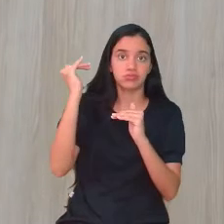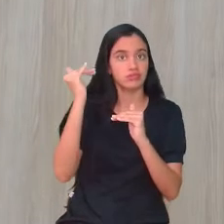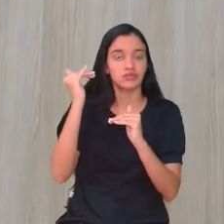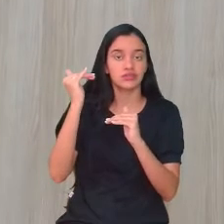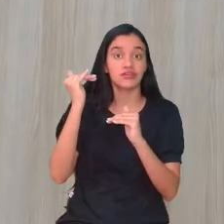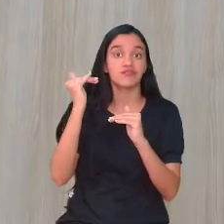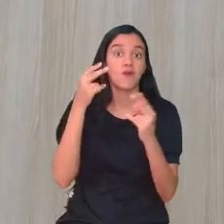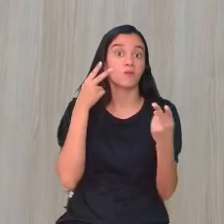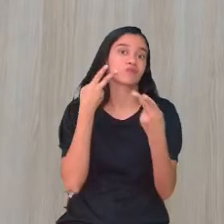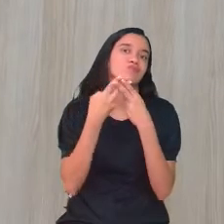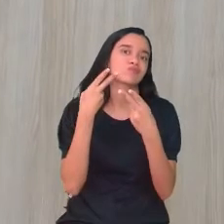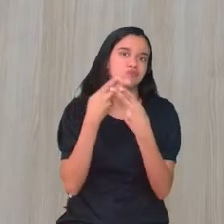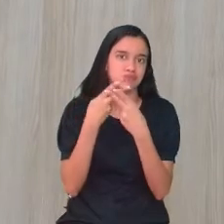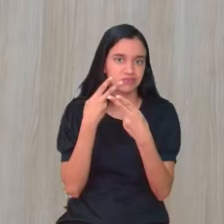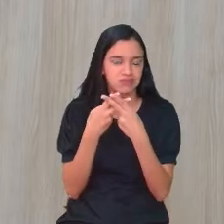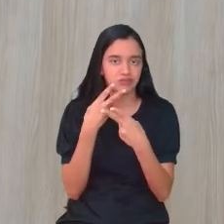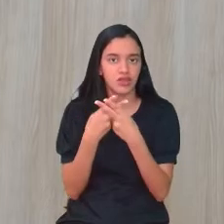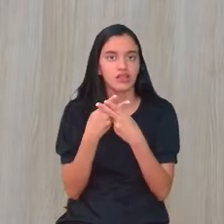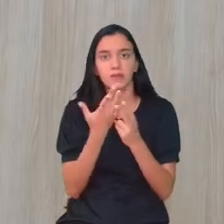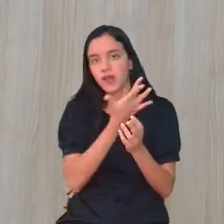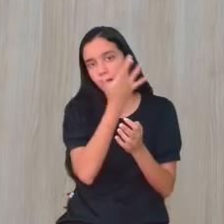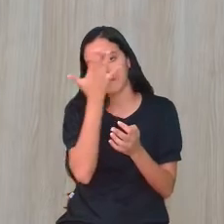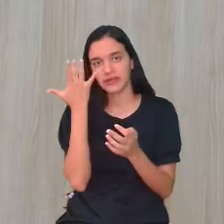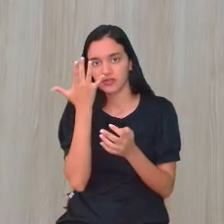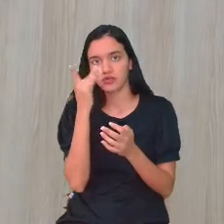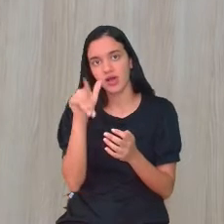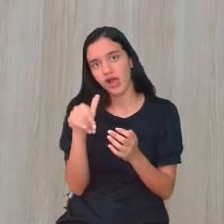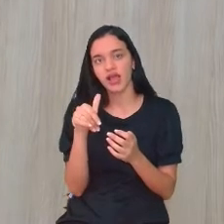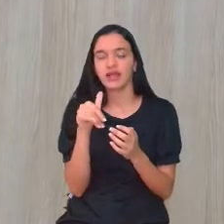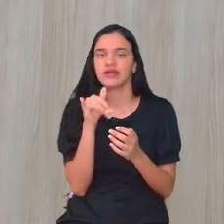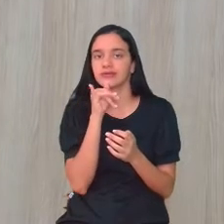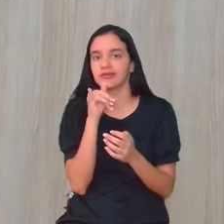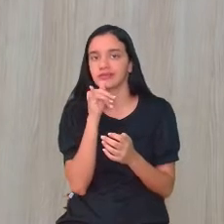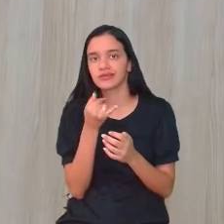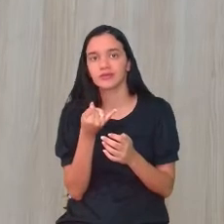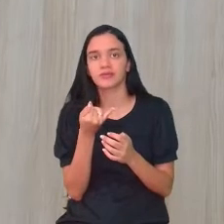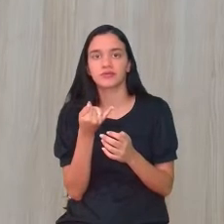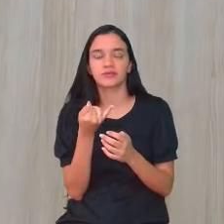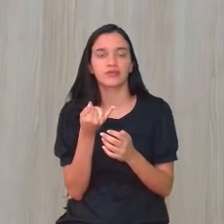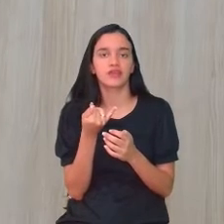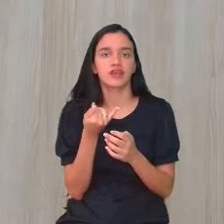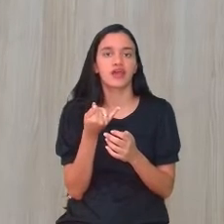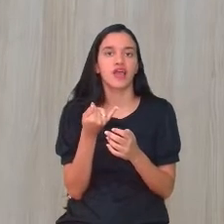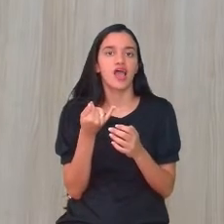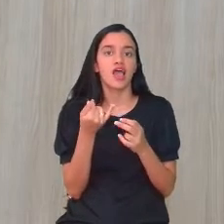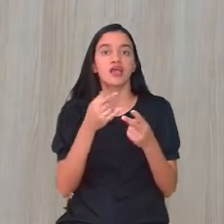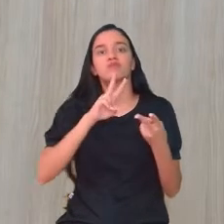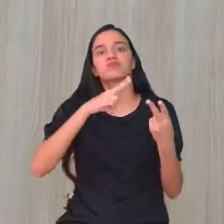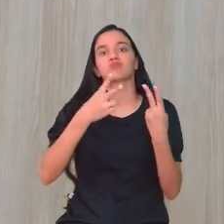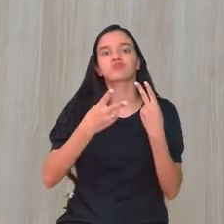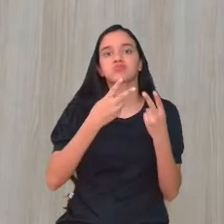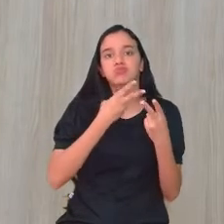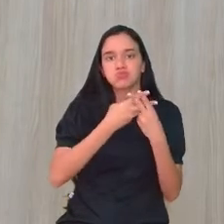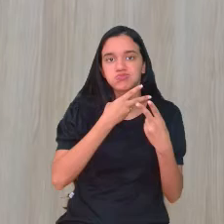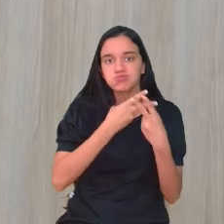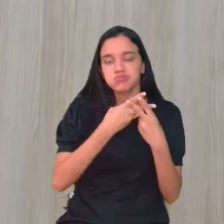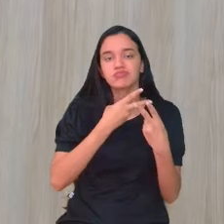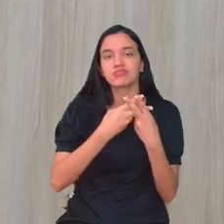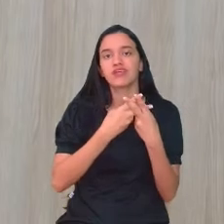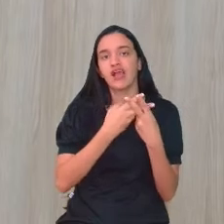a cadeia, né, com a pessoa, ela é criminalizada, né?